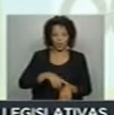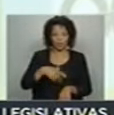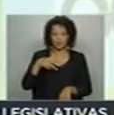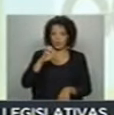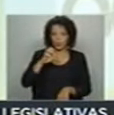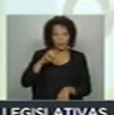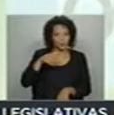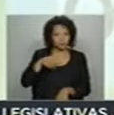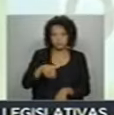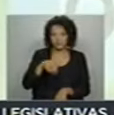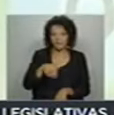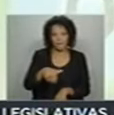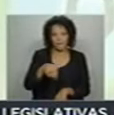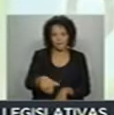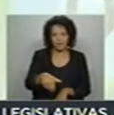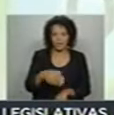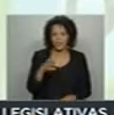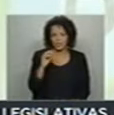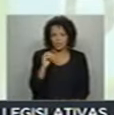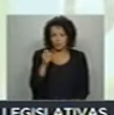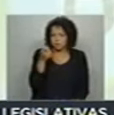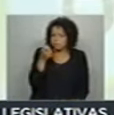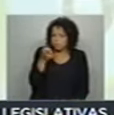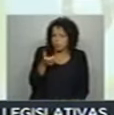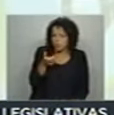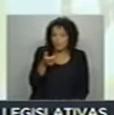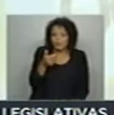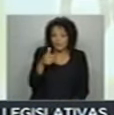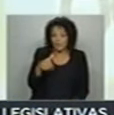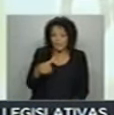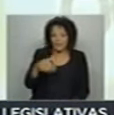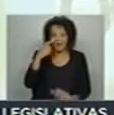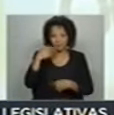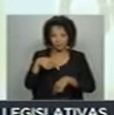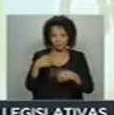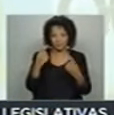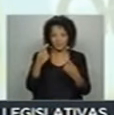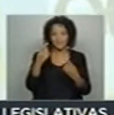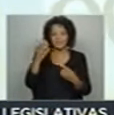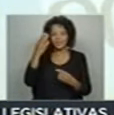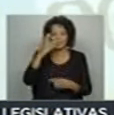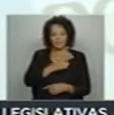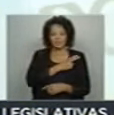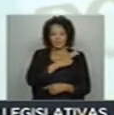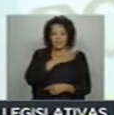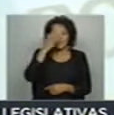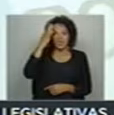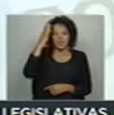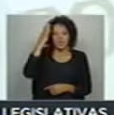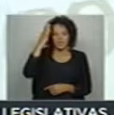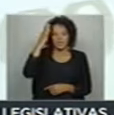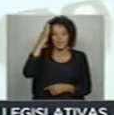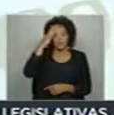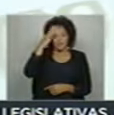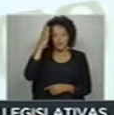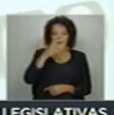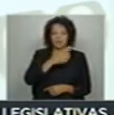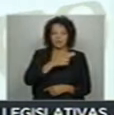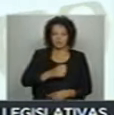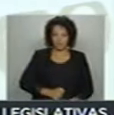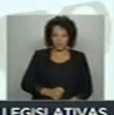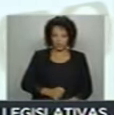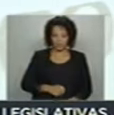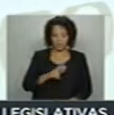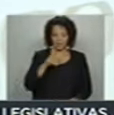horas em ponto. Poucos segundos. Vamos então conhecer a grande projeção da Universidade Católica para